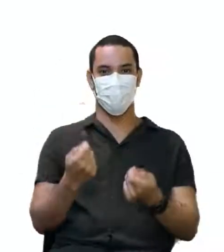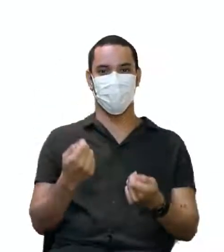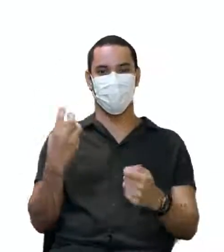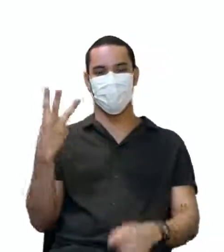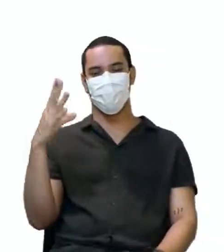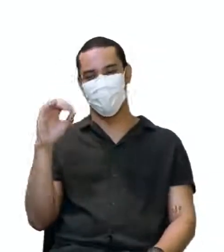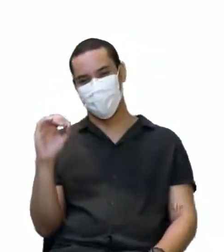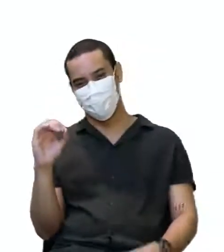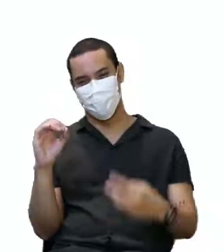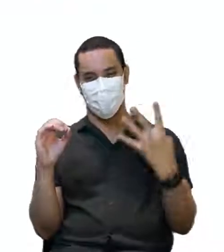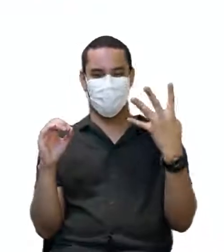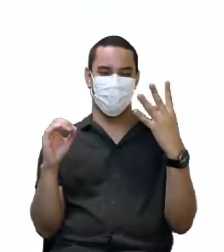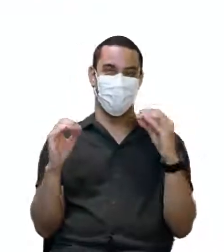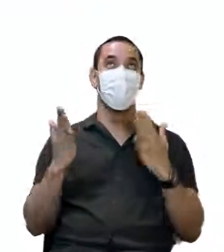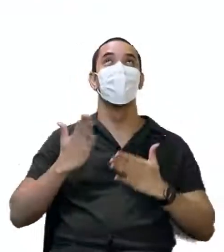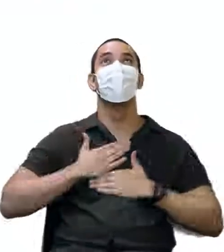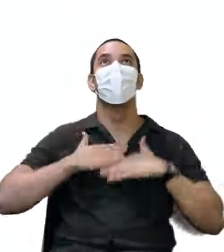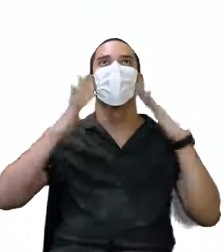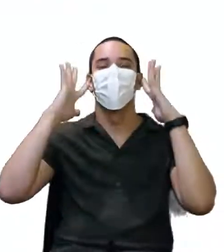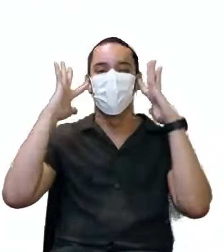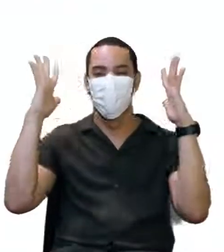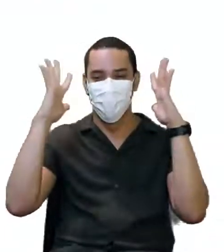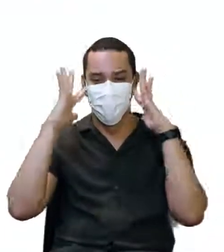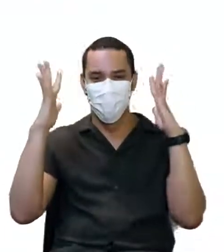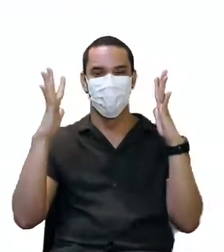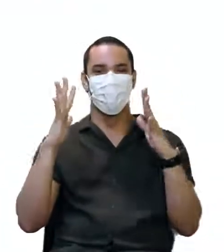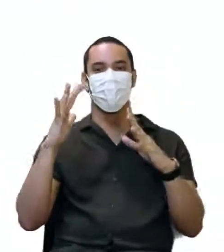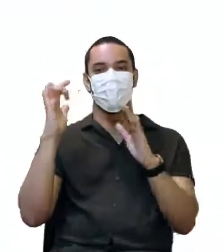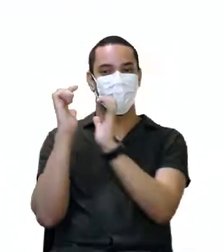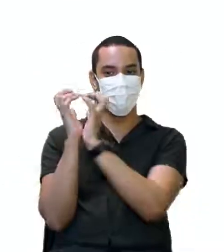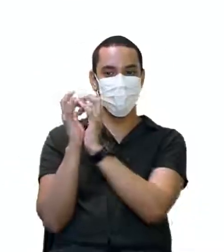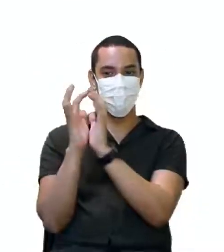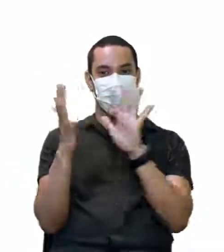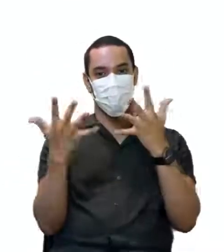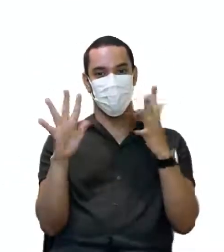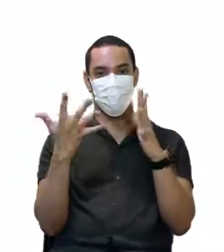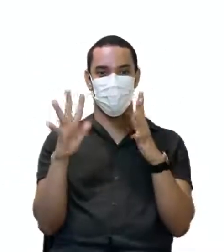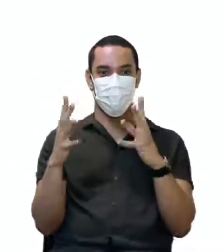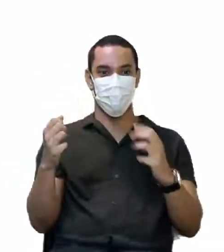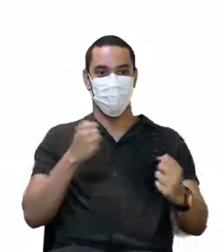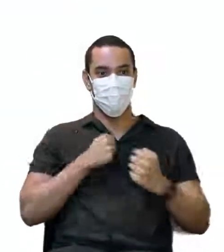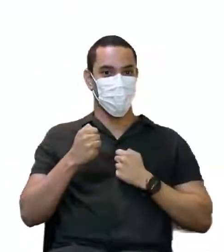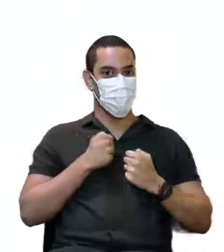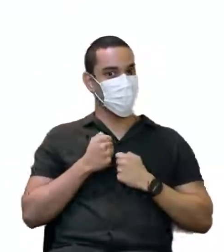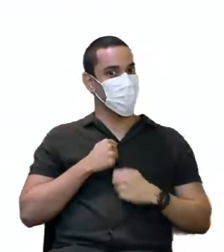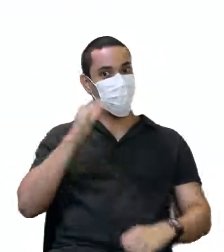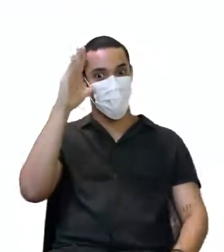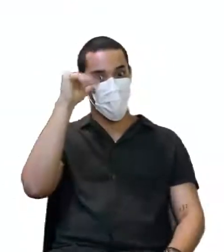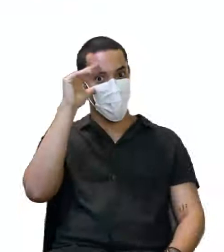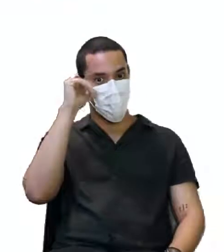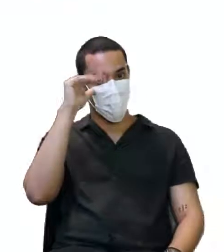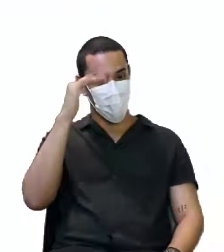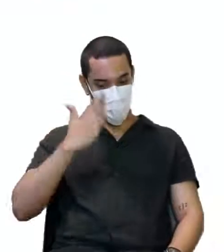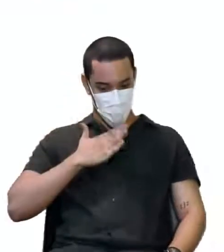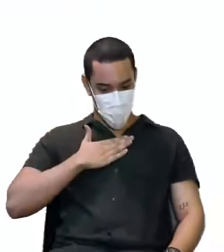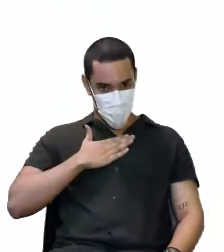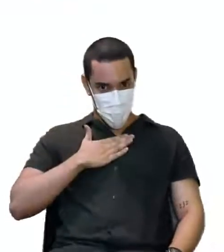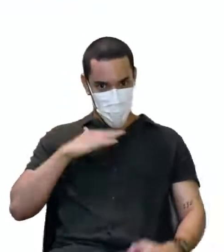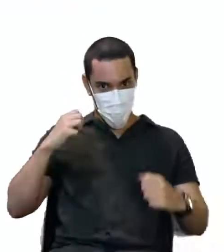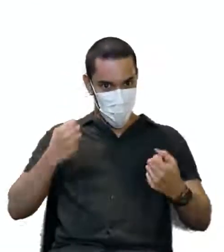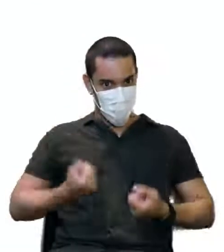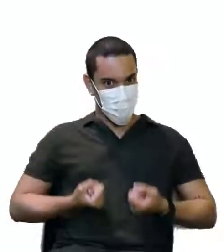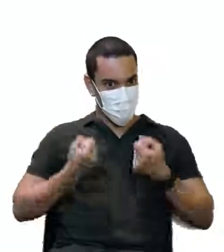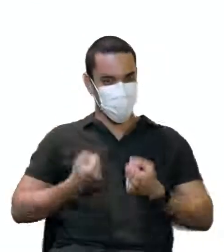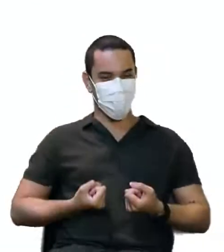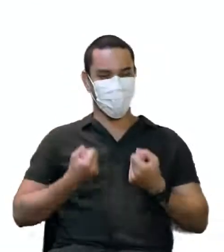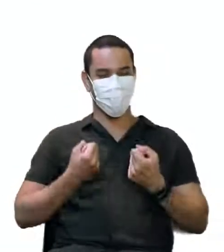sonho. Seu cérebro era mais ou menos do tamanho do chimpanzé. Não fique curioso para saber o peso da prof, por favor, que você está